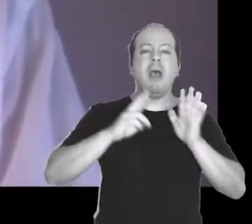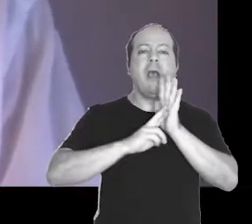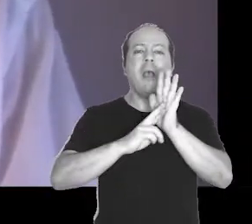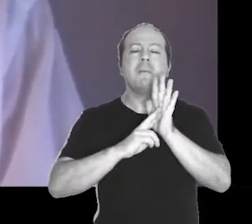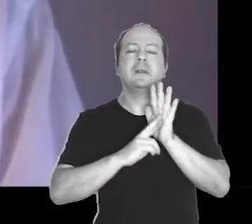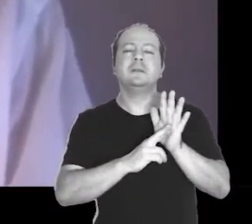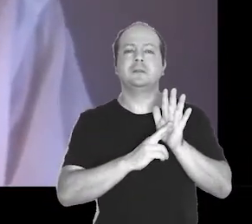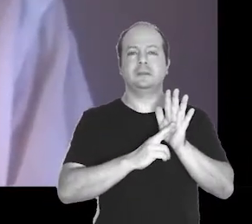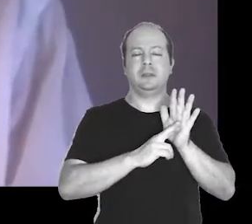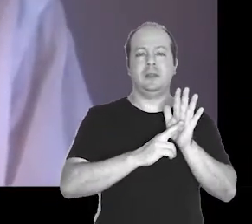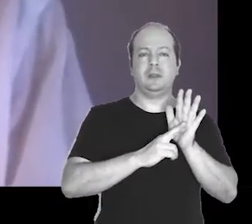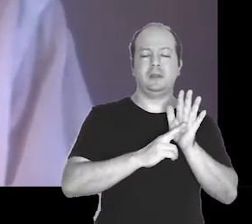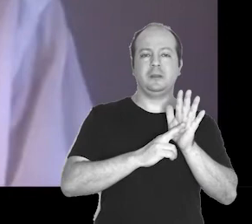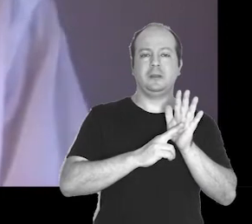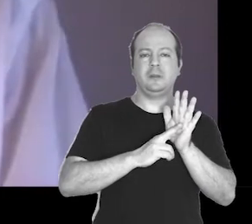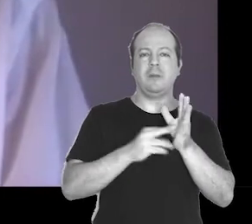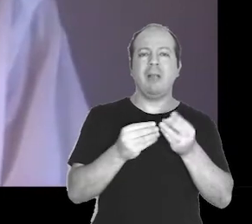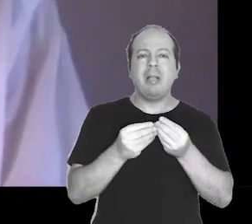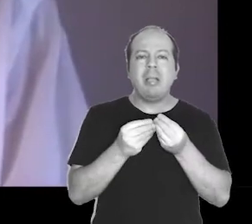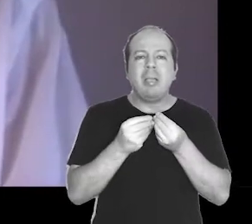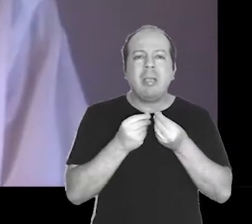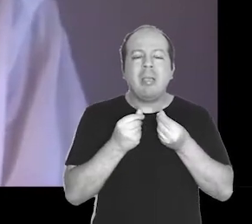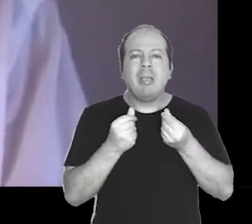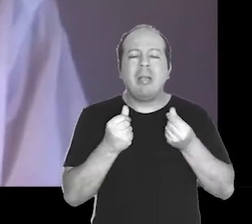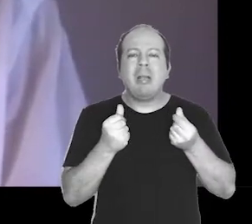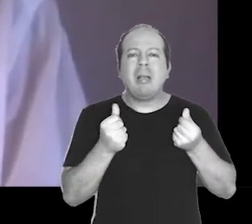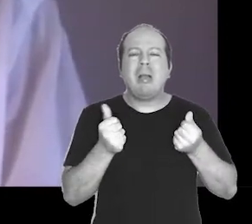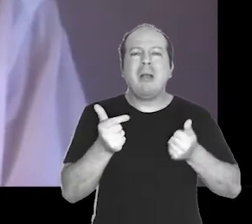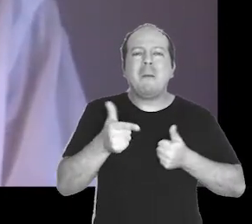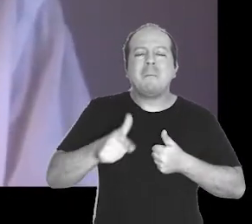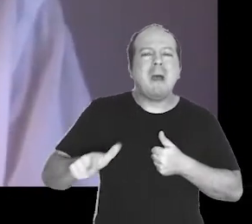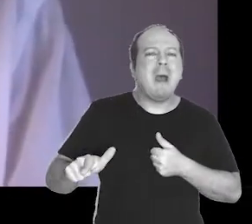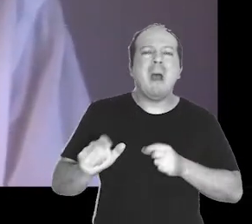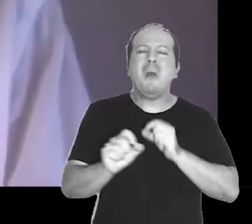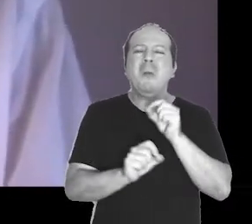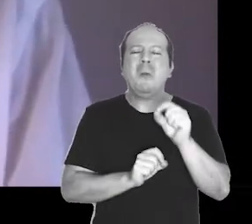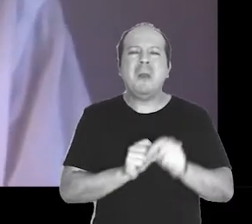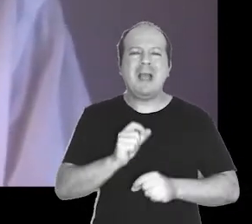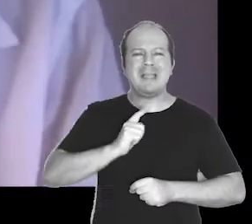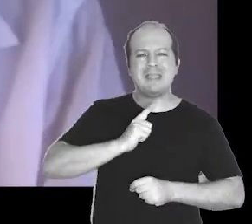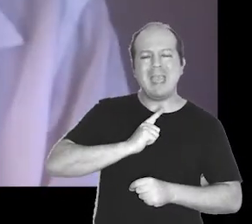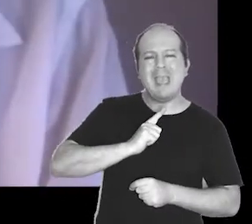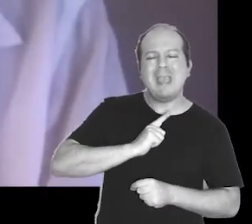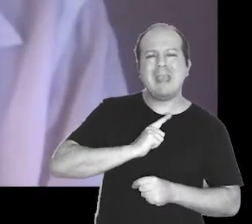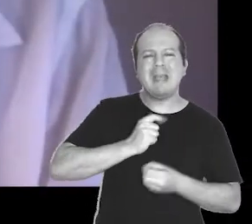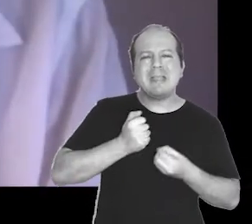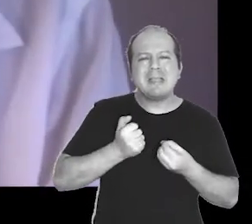representam a fissura por meio da qual nos é dado